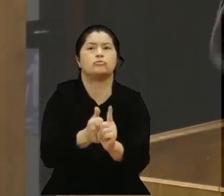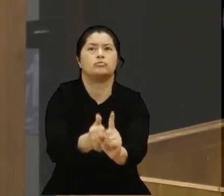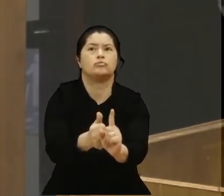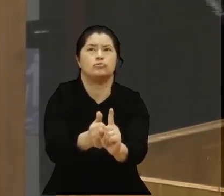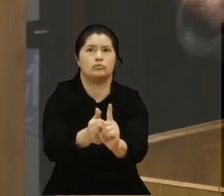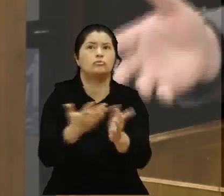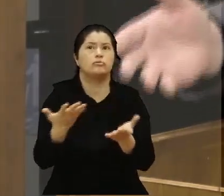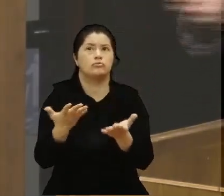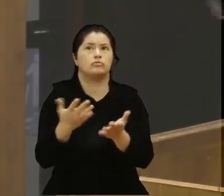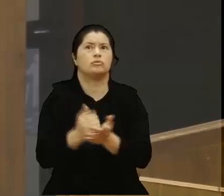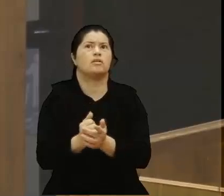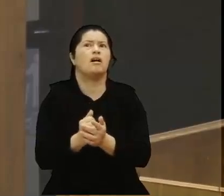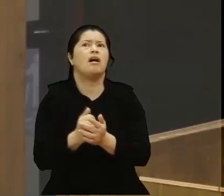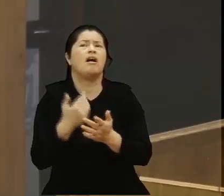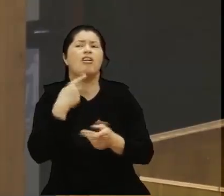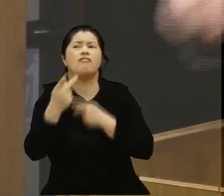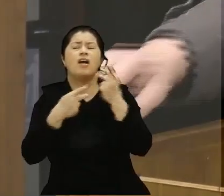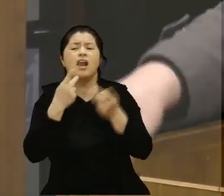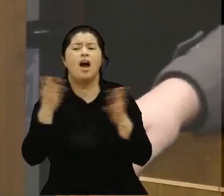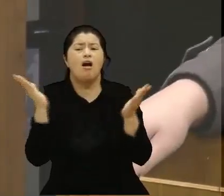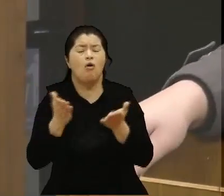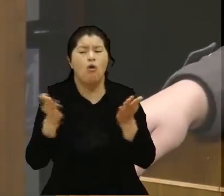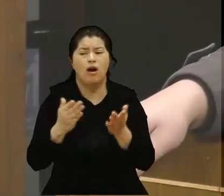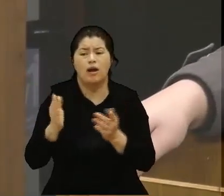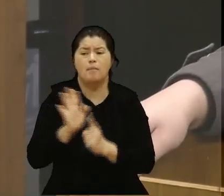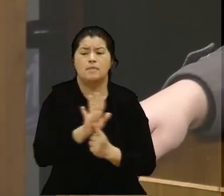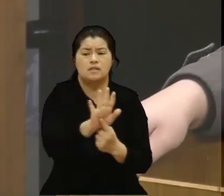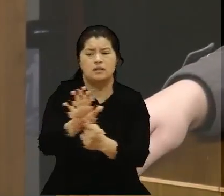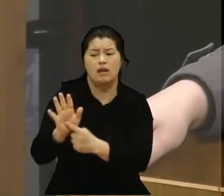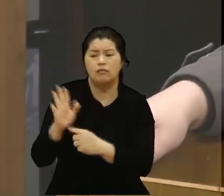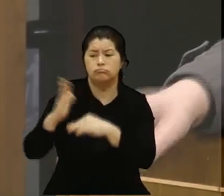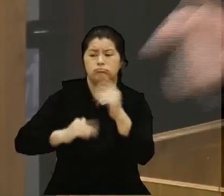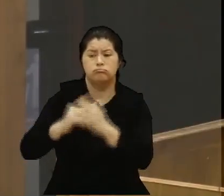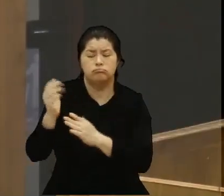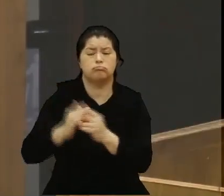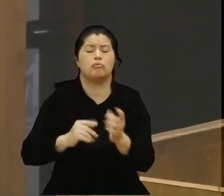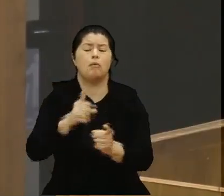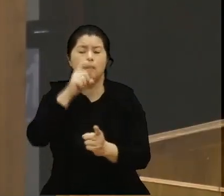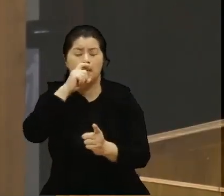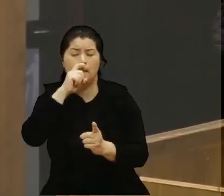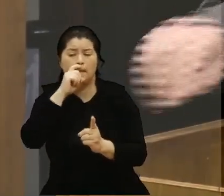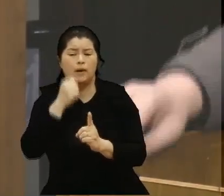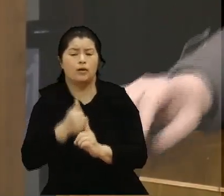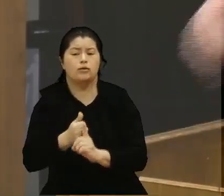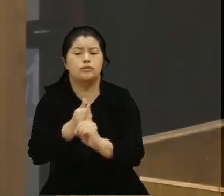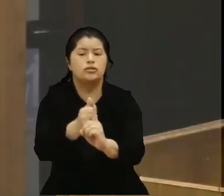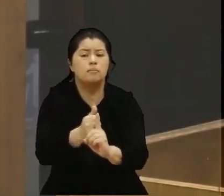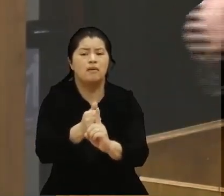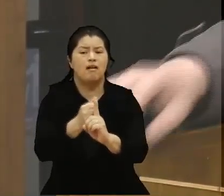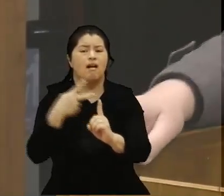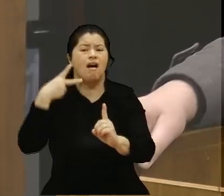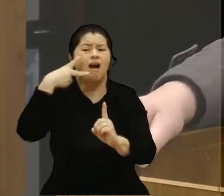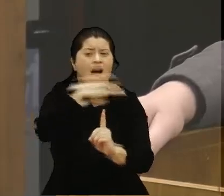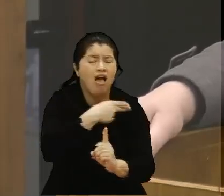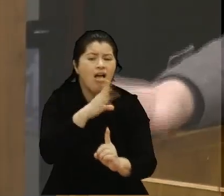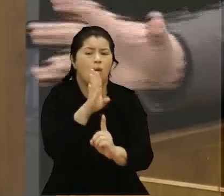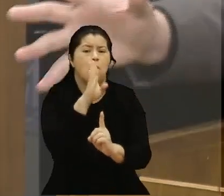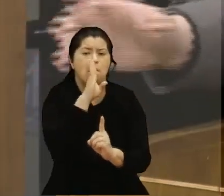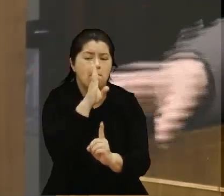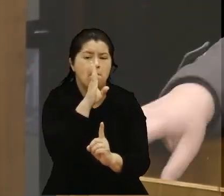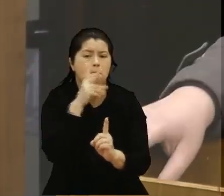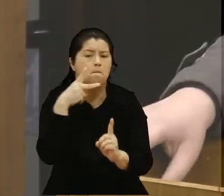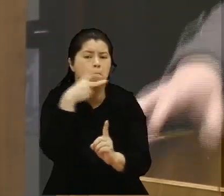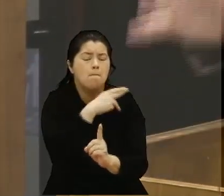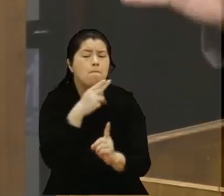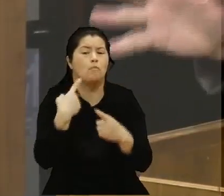não sei o quê, não sei o quê, não sei o quê, e na hora de o senhor vir apresentar sua reivindicação como pai atípico, o senhor ter a sua língua cortada, a sua boca fechada, porque o senhor defende um